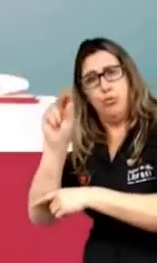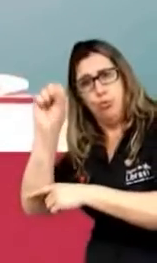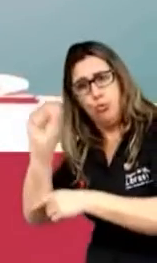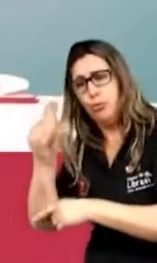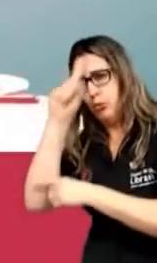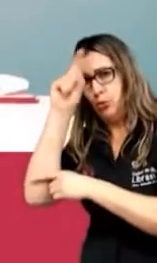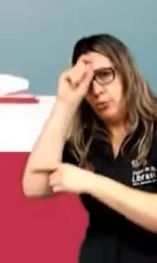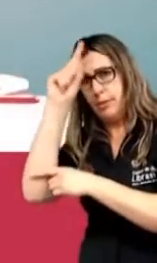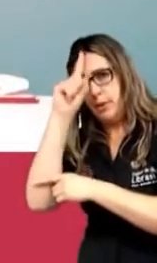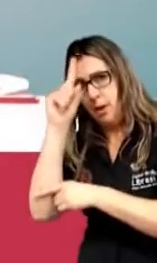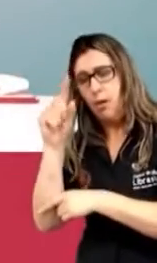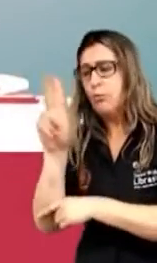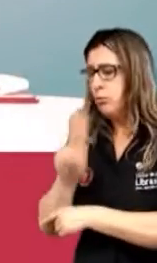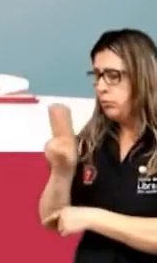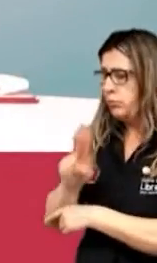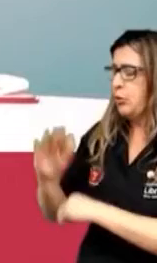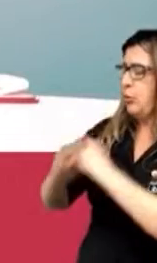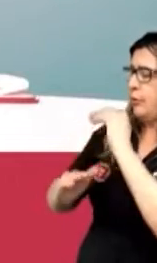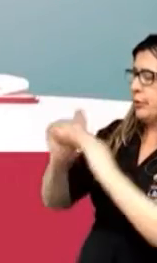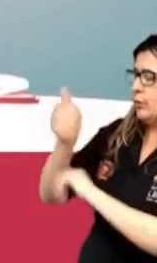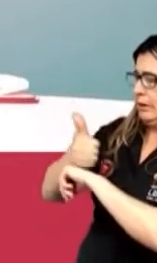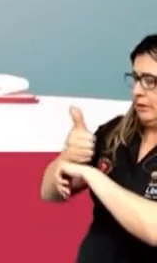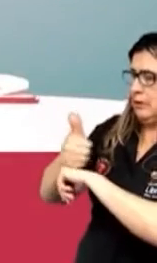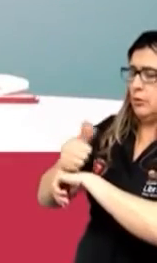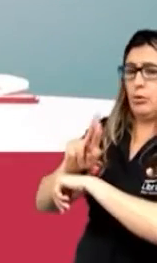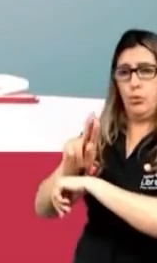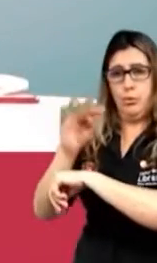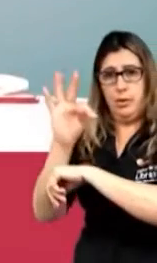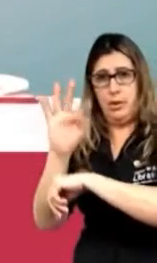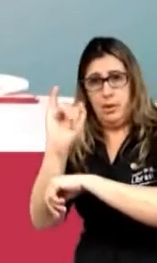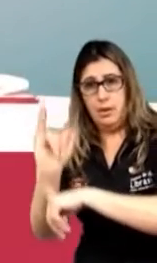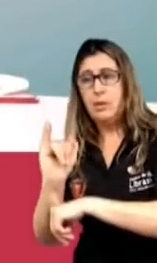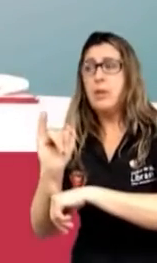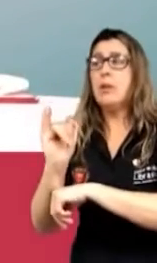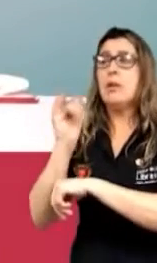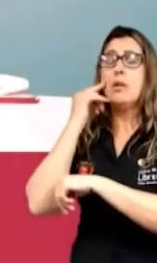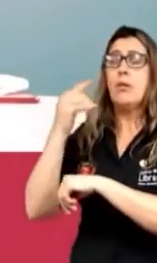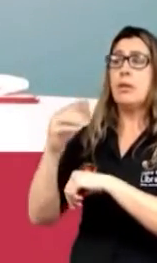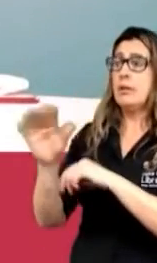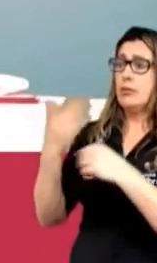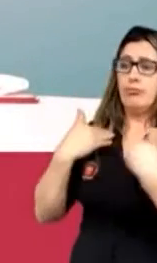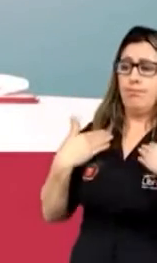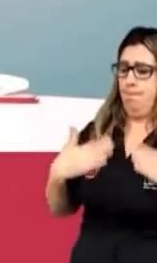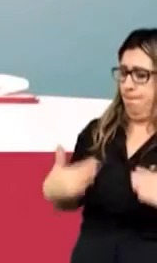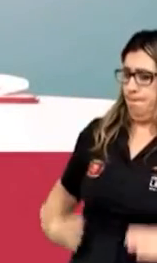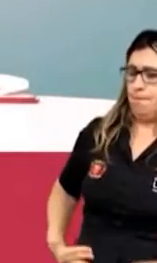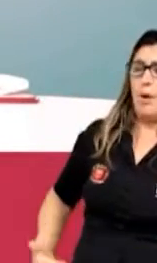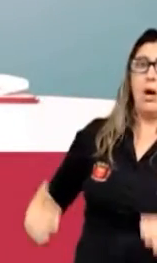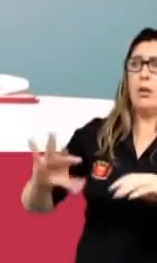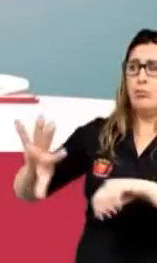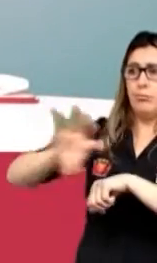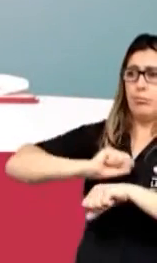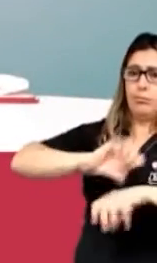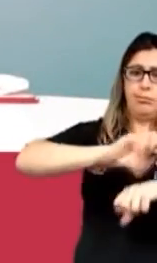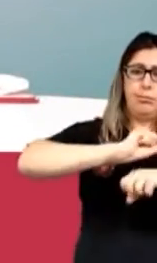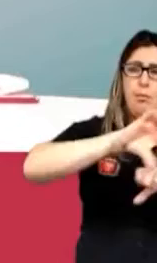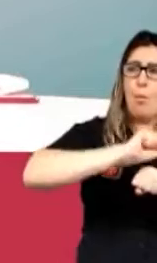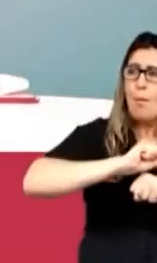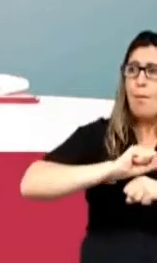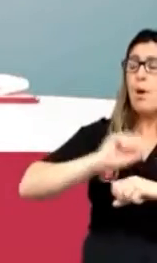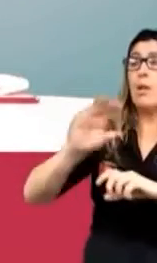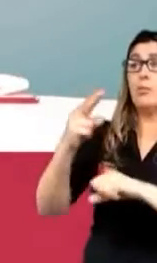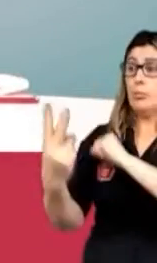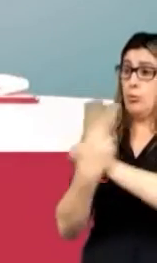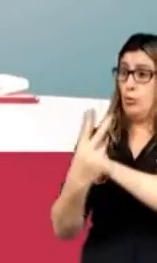prontos socorros e nas UTIs. Eles estão muito expostos ao risco, então a gente pede que a população em